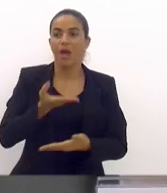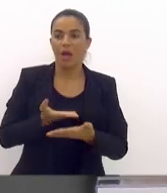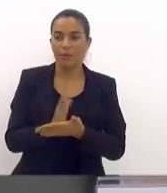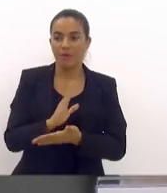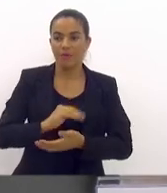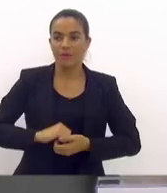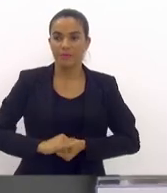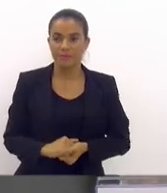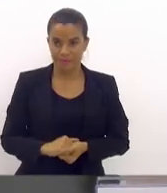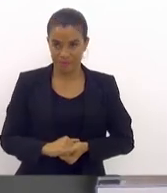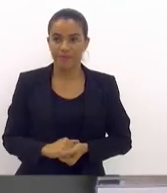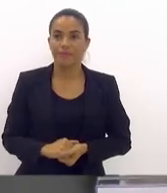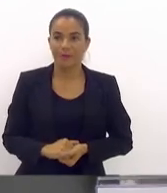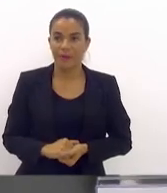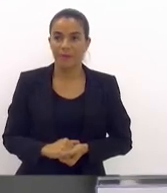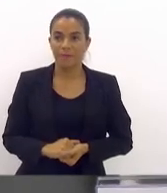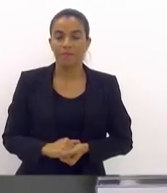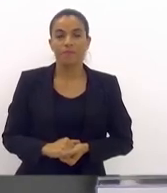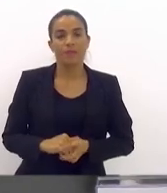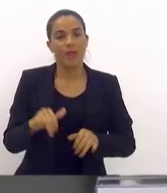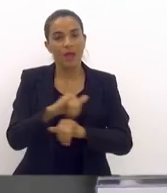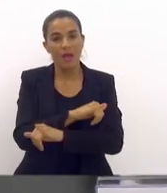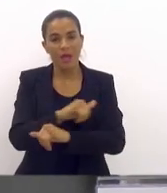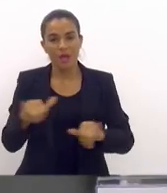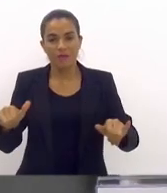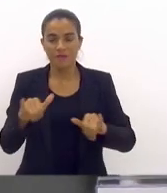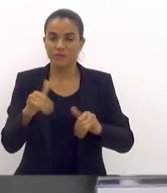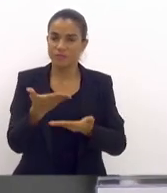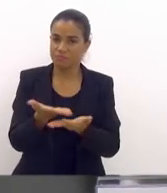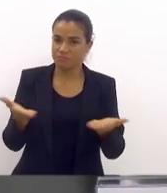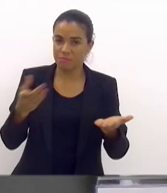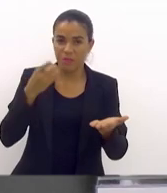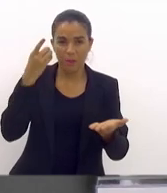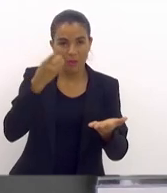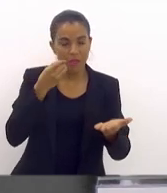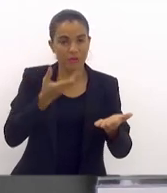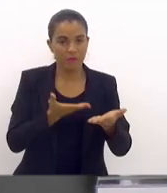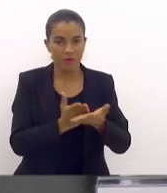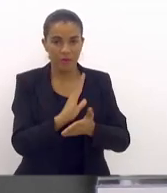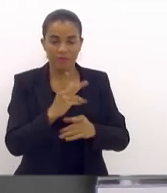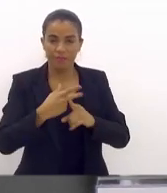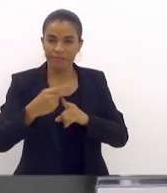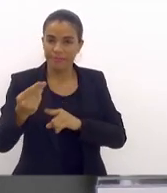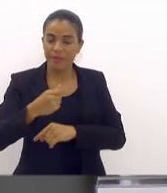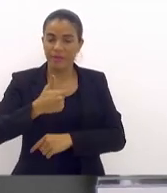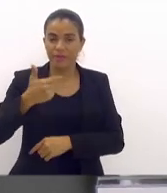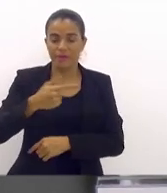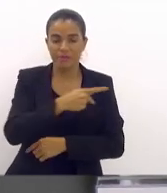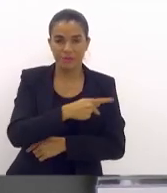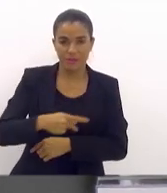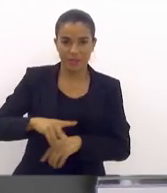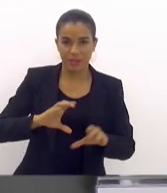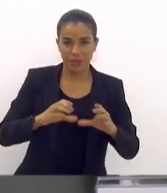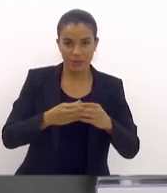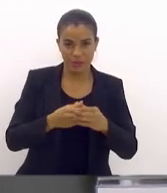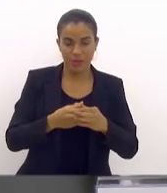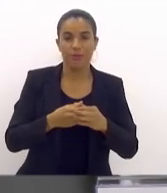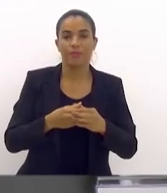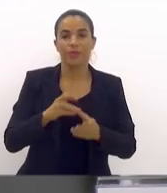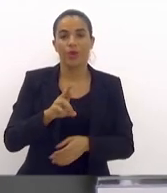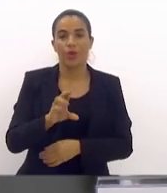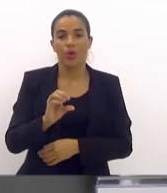aprovado aprovado comunico aos senhores deputados que foi eleito para o cargo de vice-presidente da comissão senhor Deputado